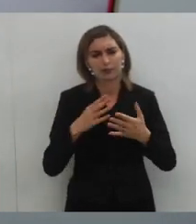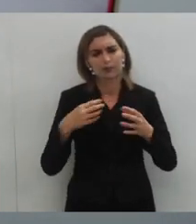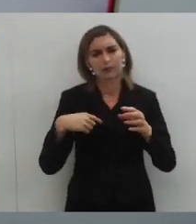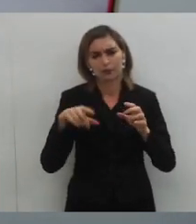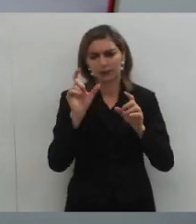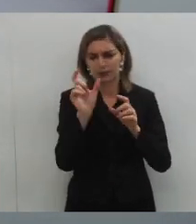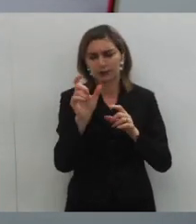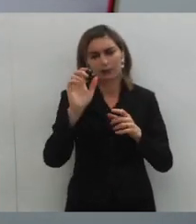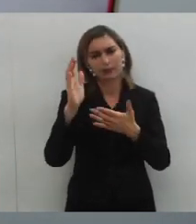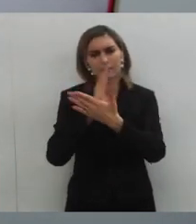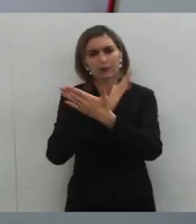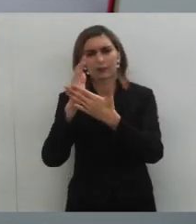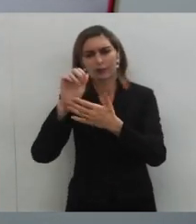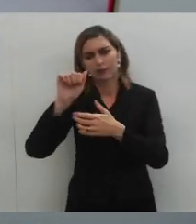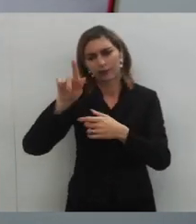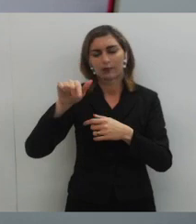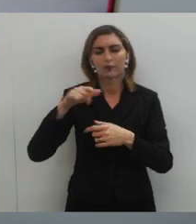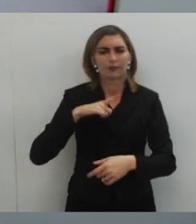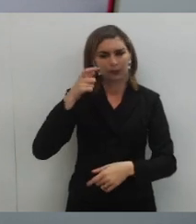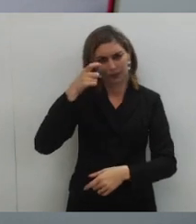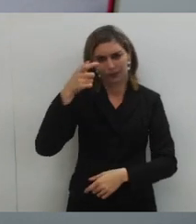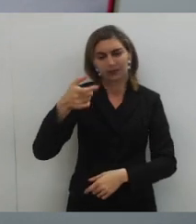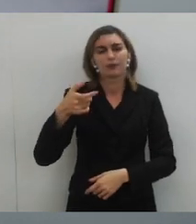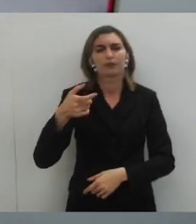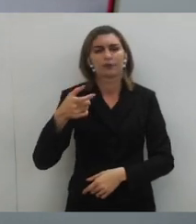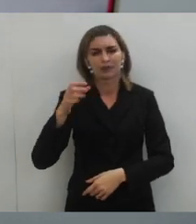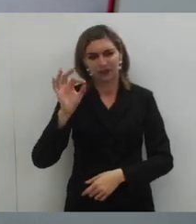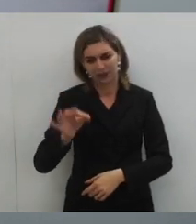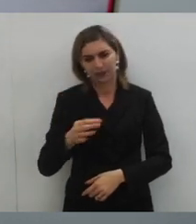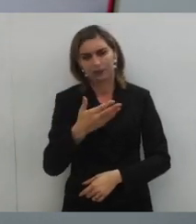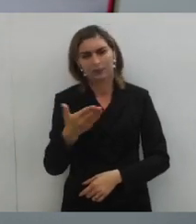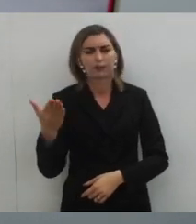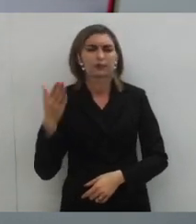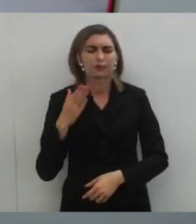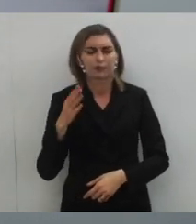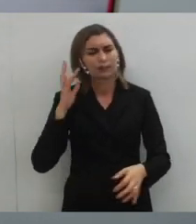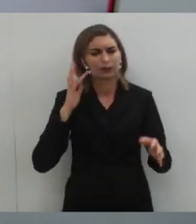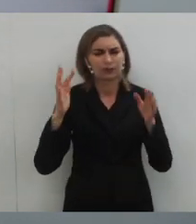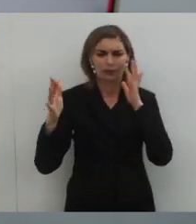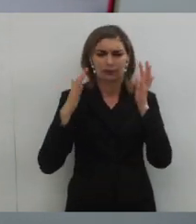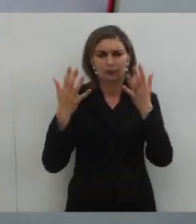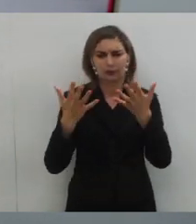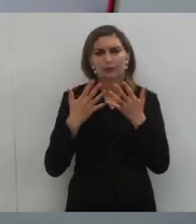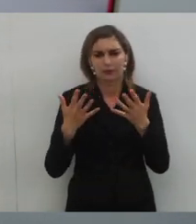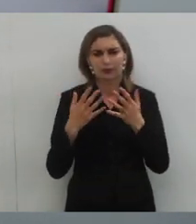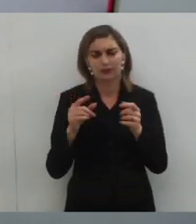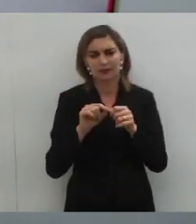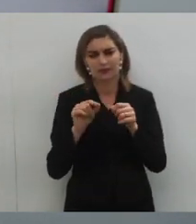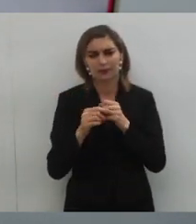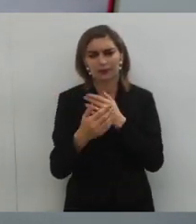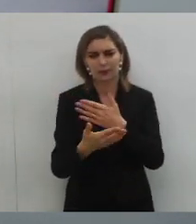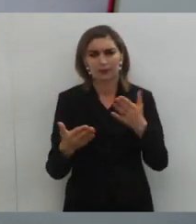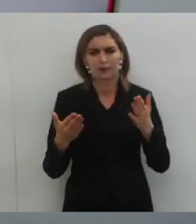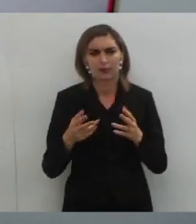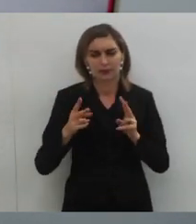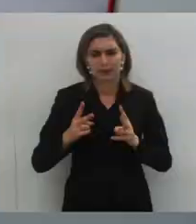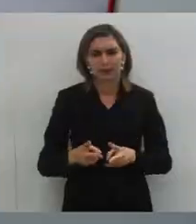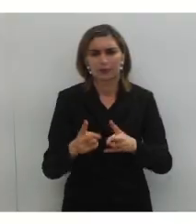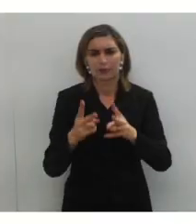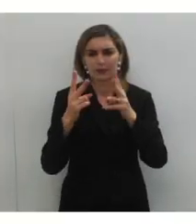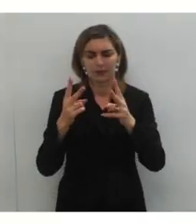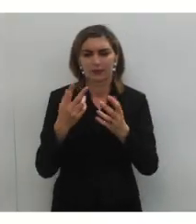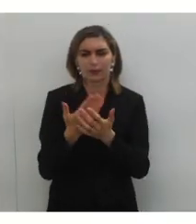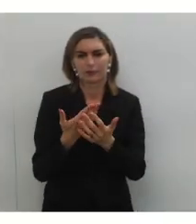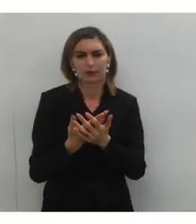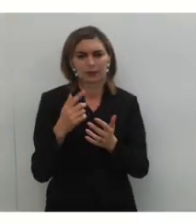palavra alguém, teve uma intenção nisso, tá certo? Então, são essas reflexões que eu quero fazer com você. Vamos continuar na aula de